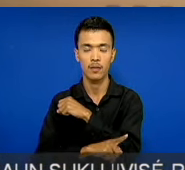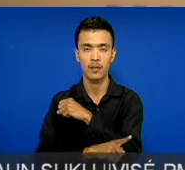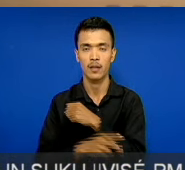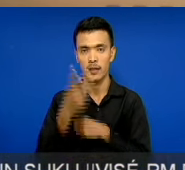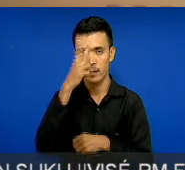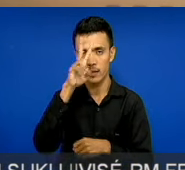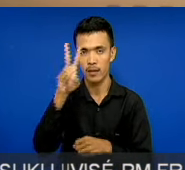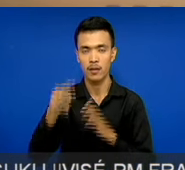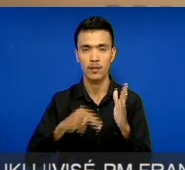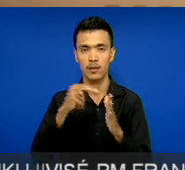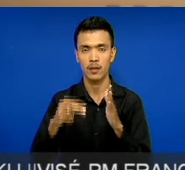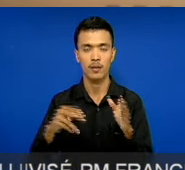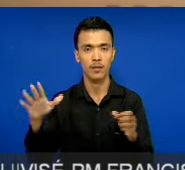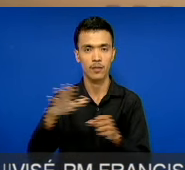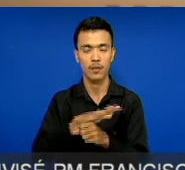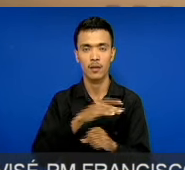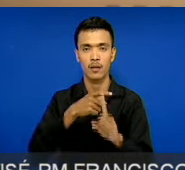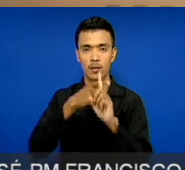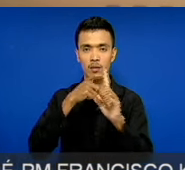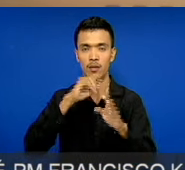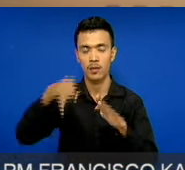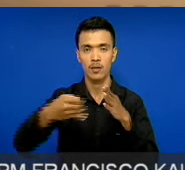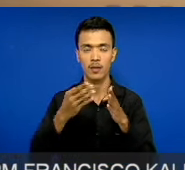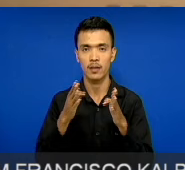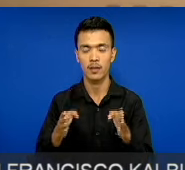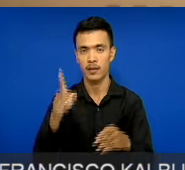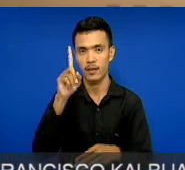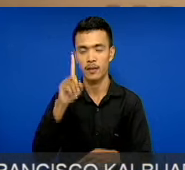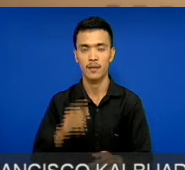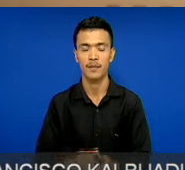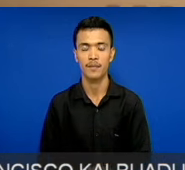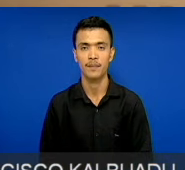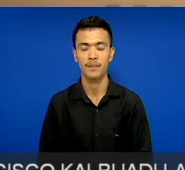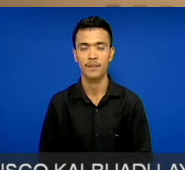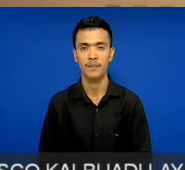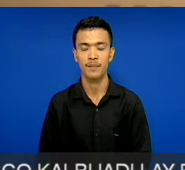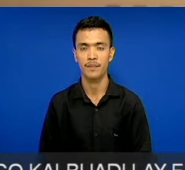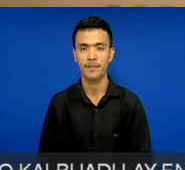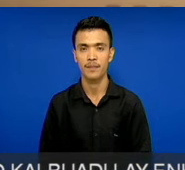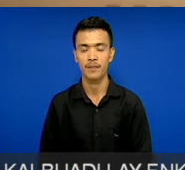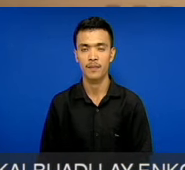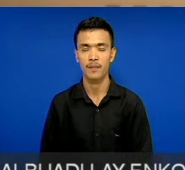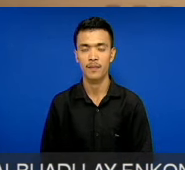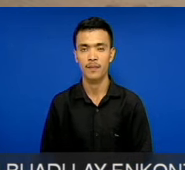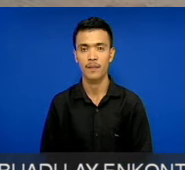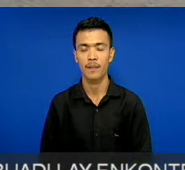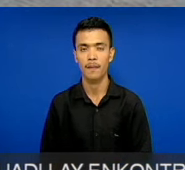E acompanha a reportagem completa, José, jornalista da Tele, Lídia Martins, José, Portugal.